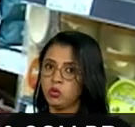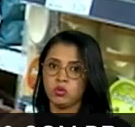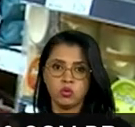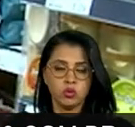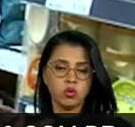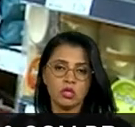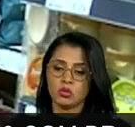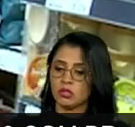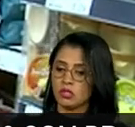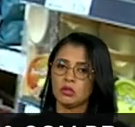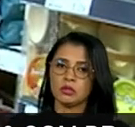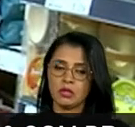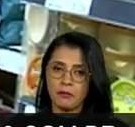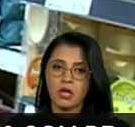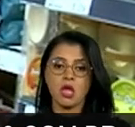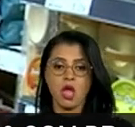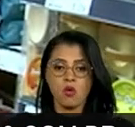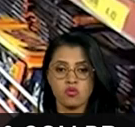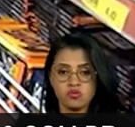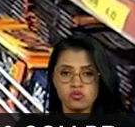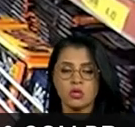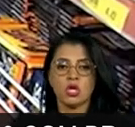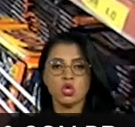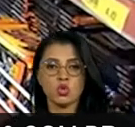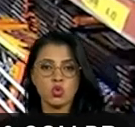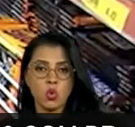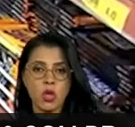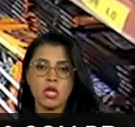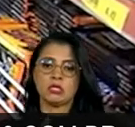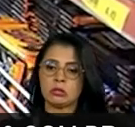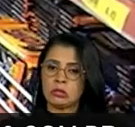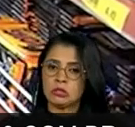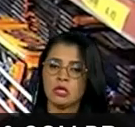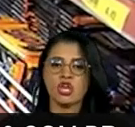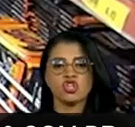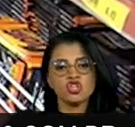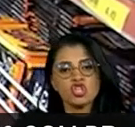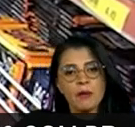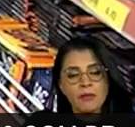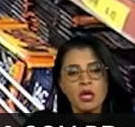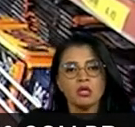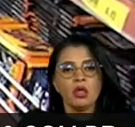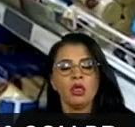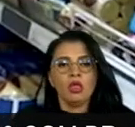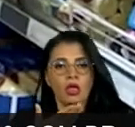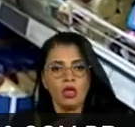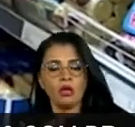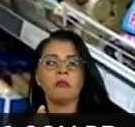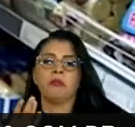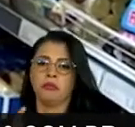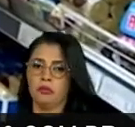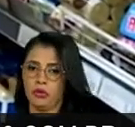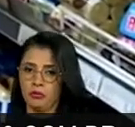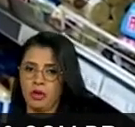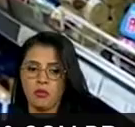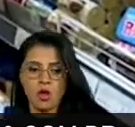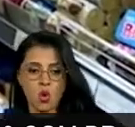estão associados à obesidade, doenças crônicas como diabetes, hipertensão,